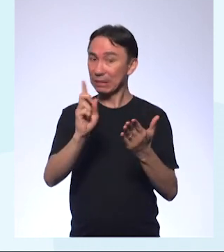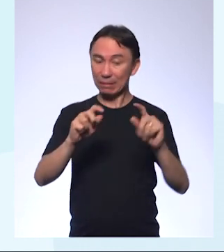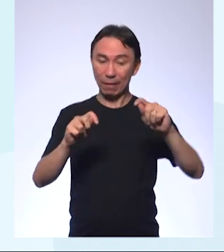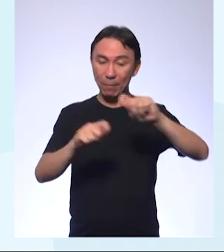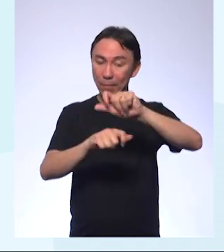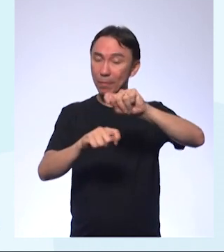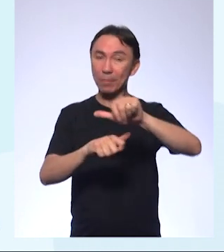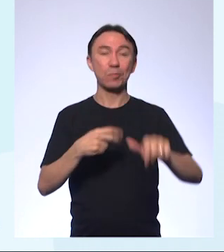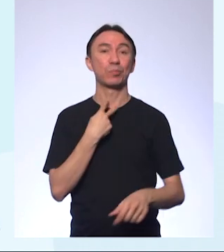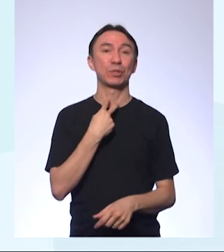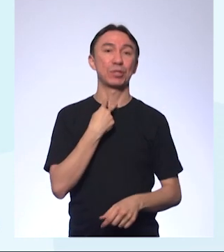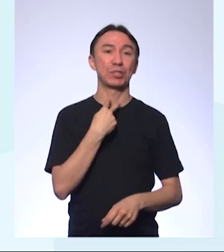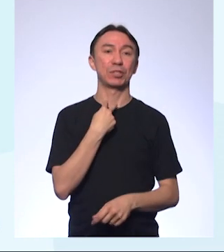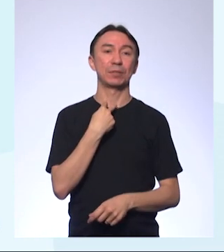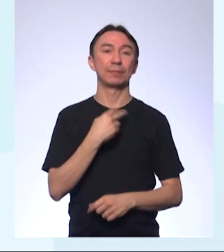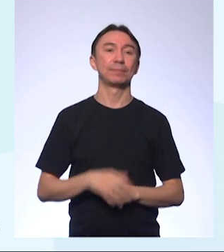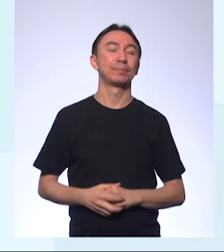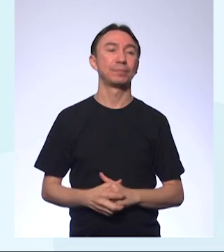por favor?